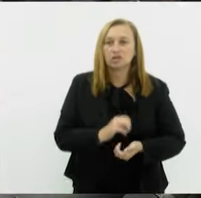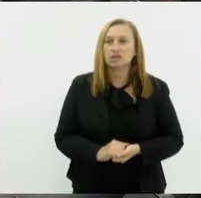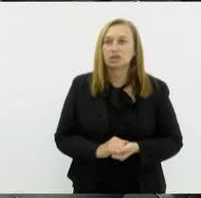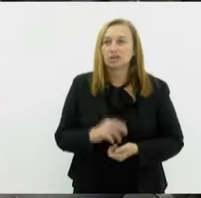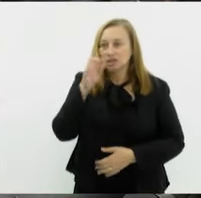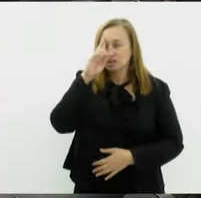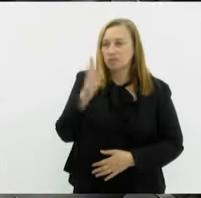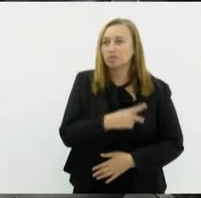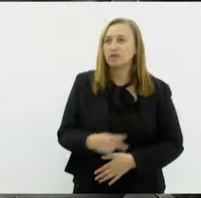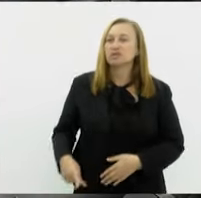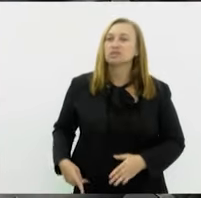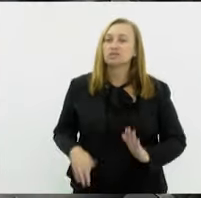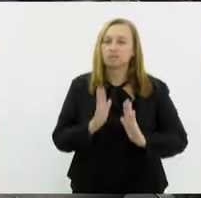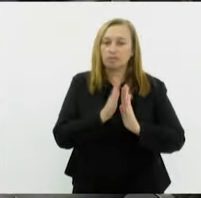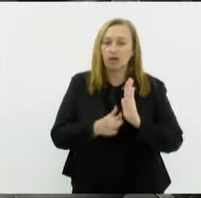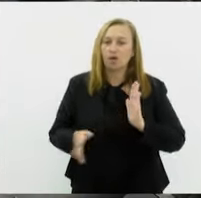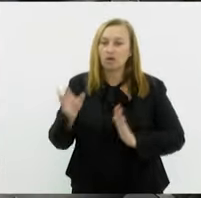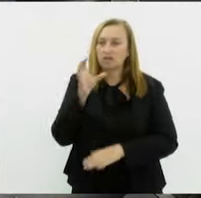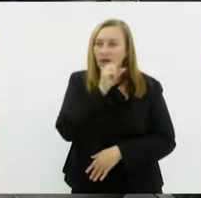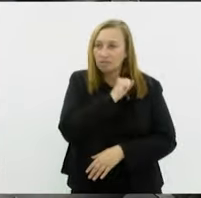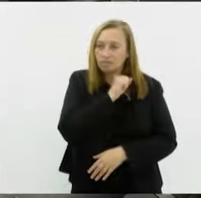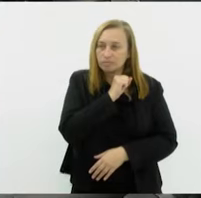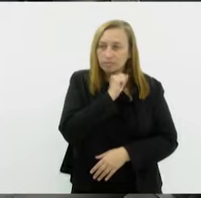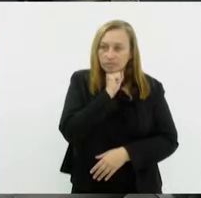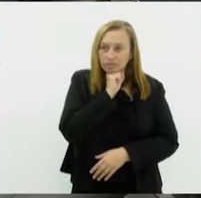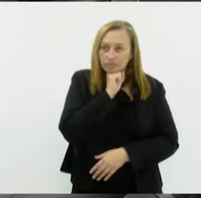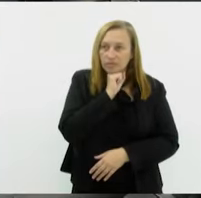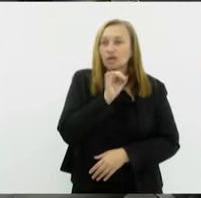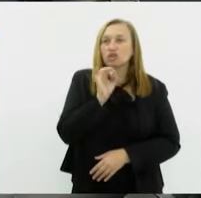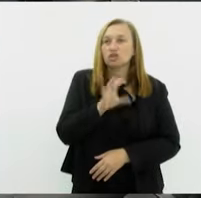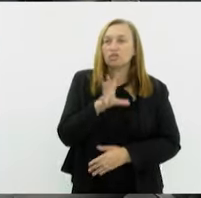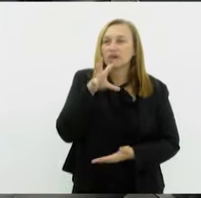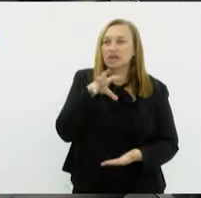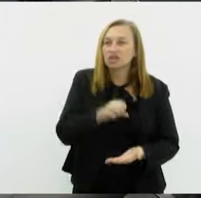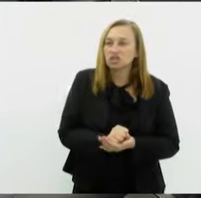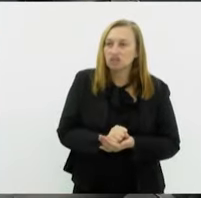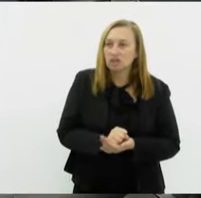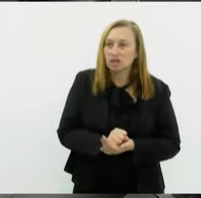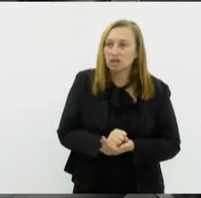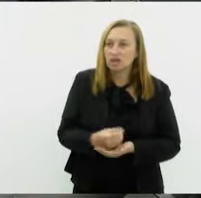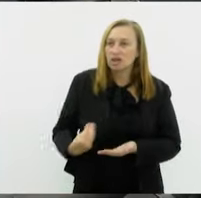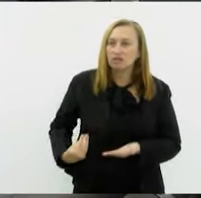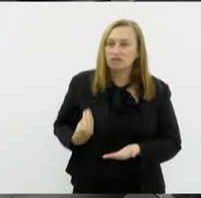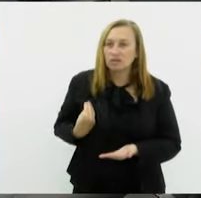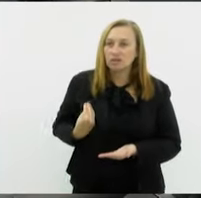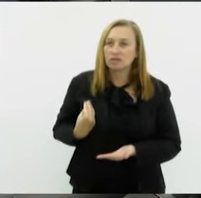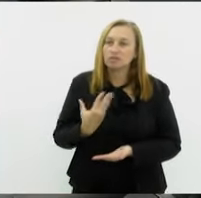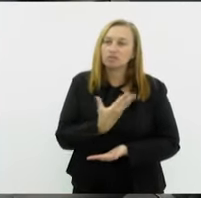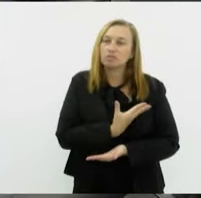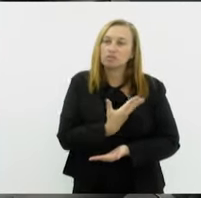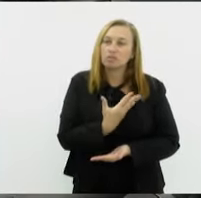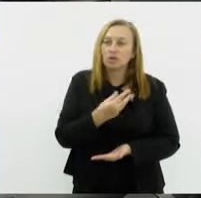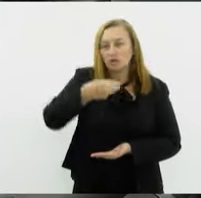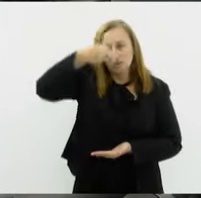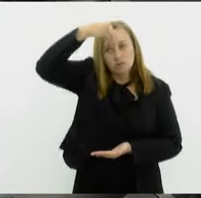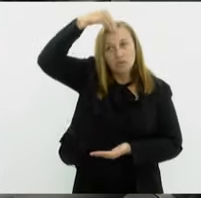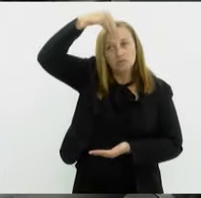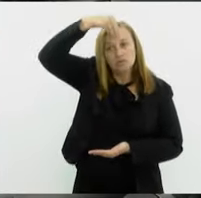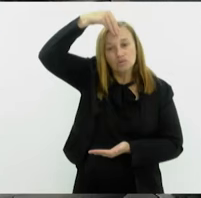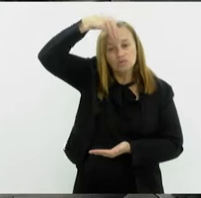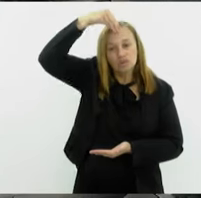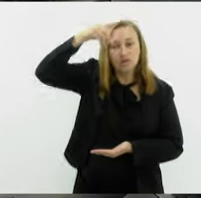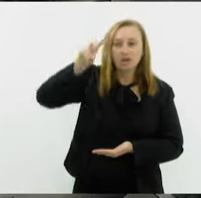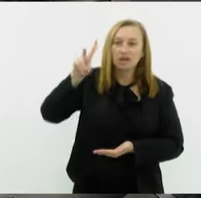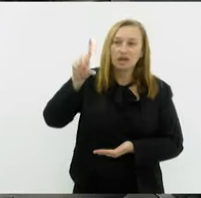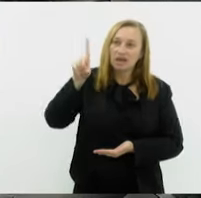Presidente, um pela ordem, rapidamente. Só para registrar, presidente, a presença do meu sobrinho,